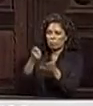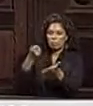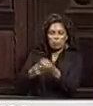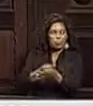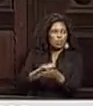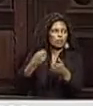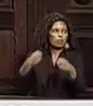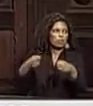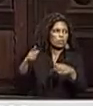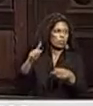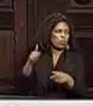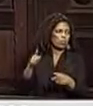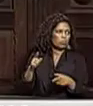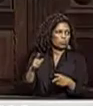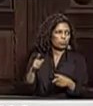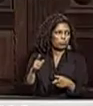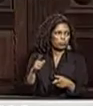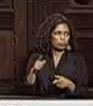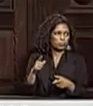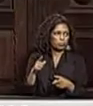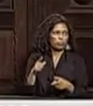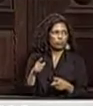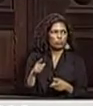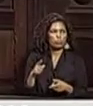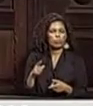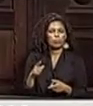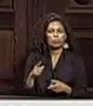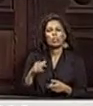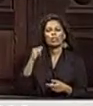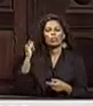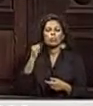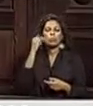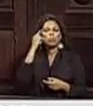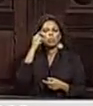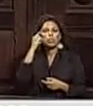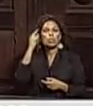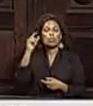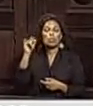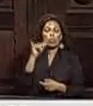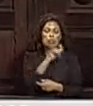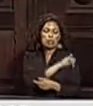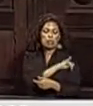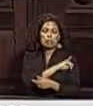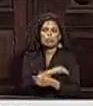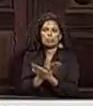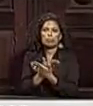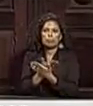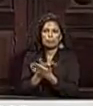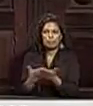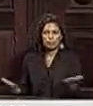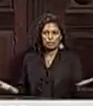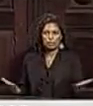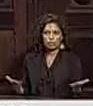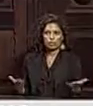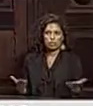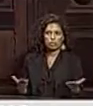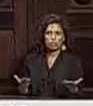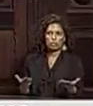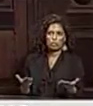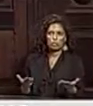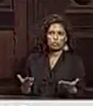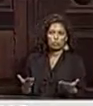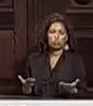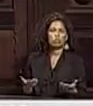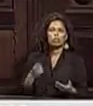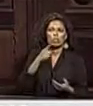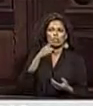uma das mais potentes do Brasil e está morrendo. A produção do petróleo aqui no Rio de Janeiro é mais importante que qualquer outro estado da federação. Por isso que